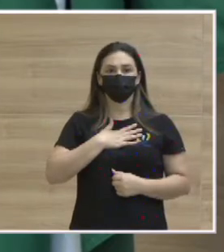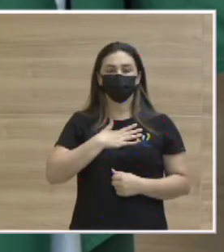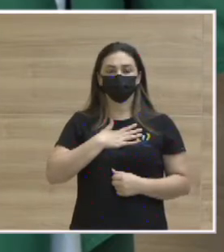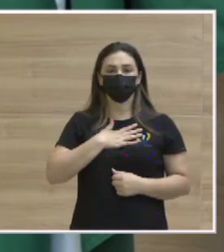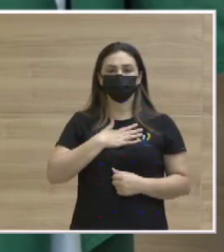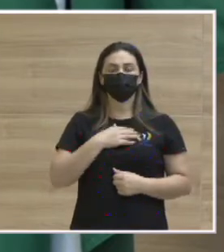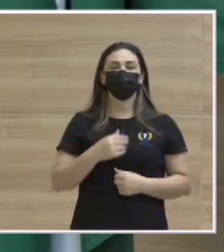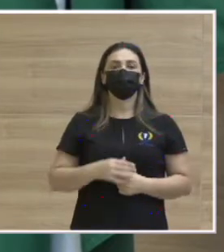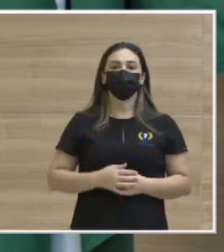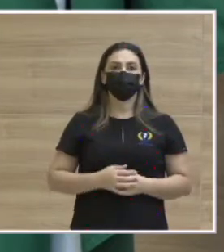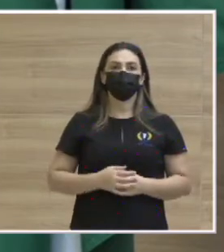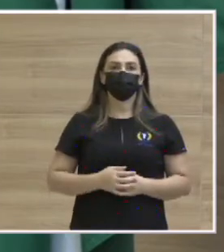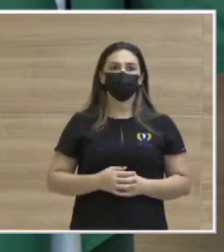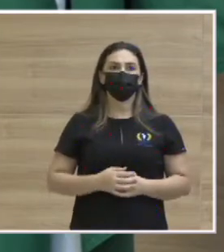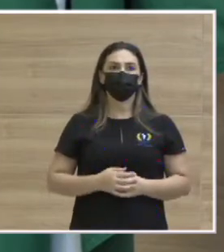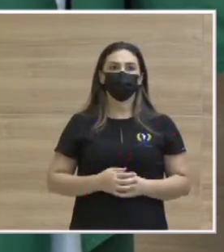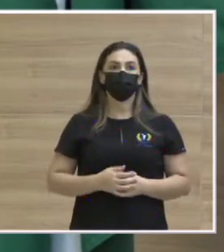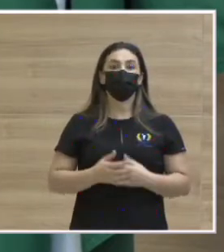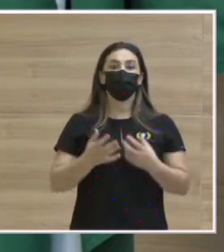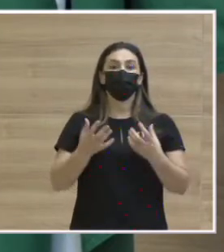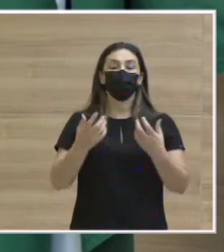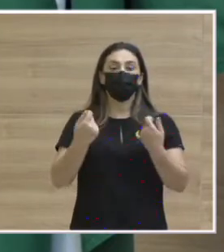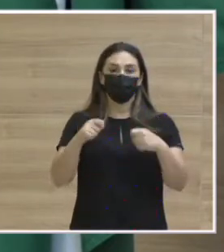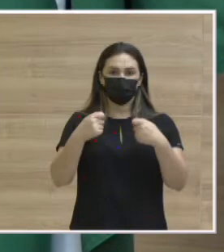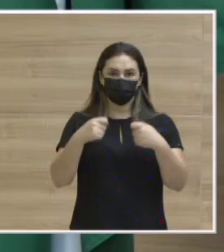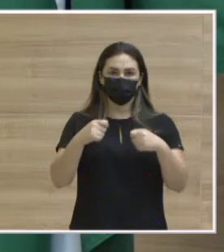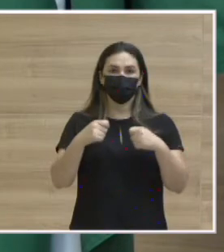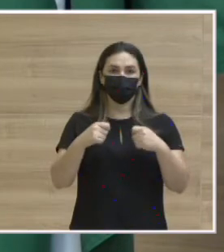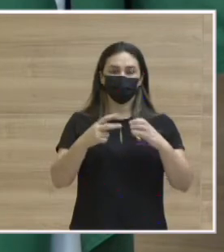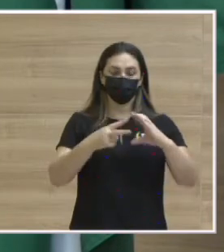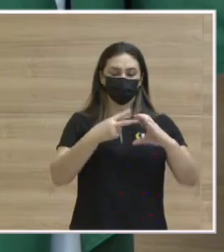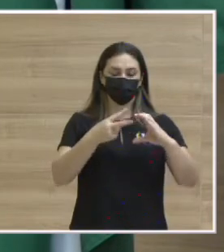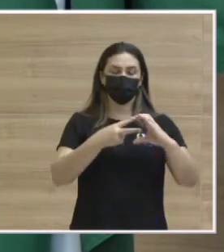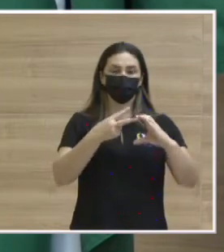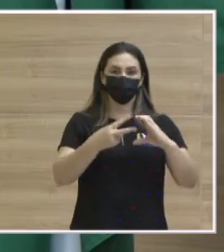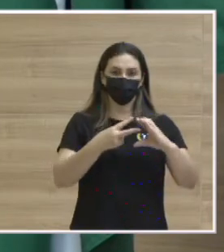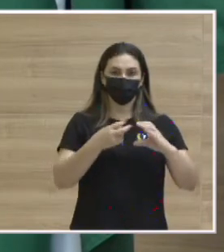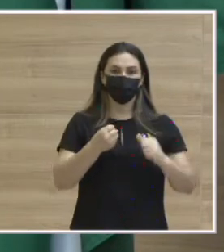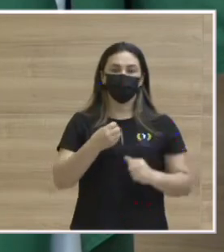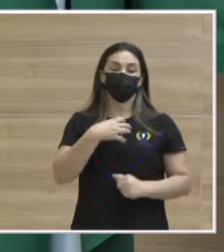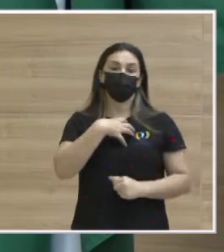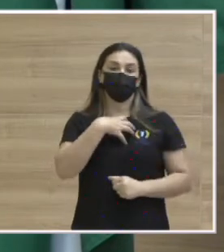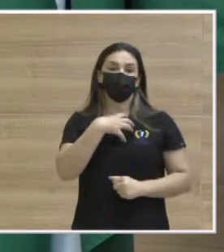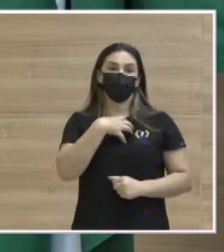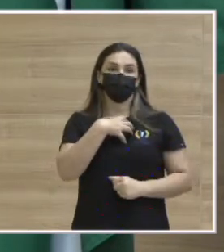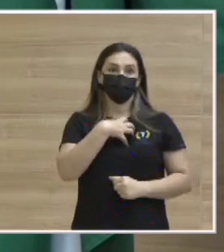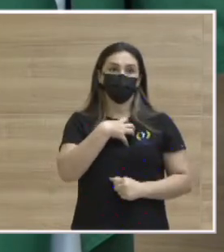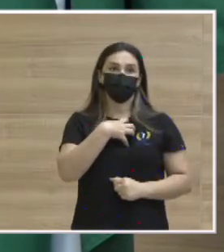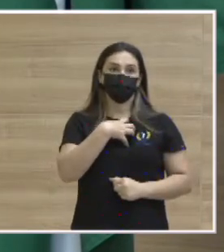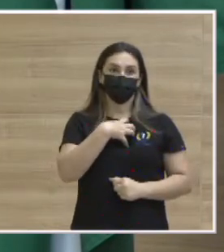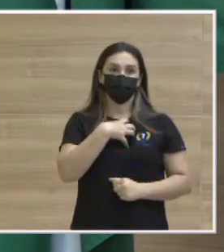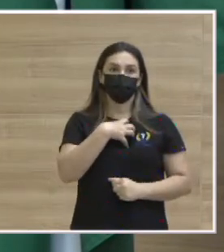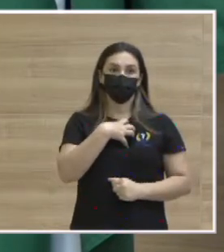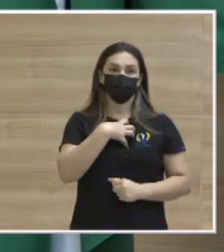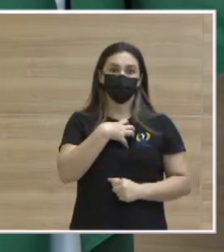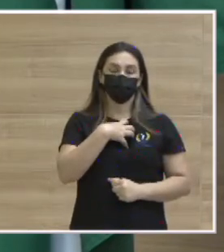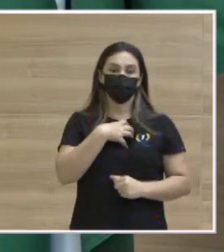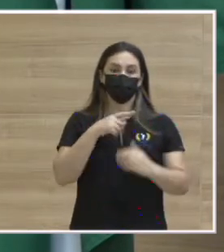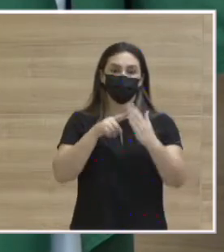encarecidamente, a intervenção desta Casa de Leis, né, como uma forma de medida protetiva a este